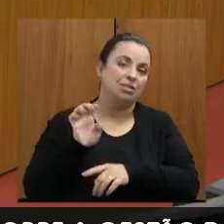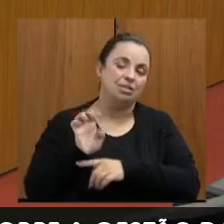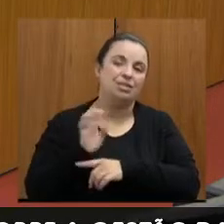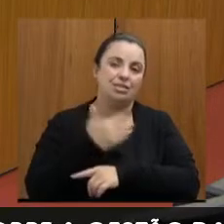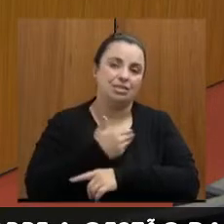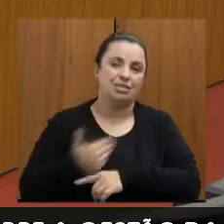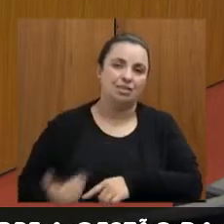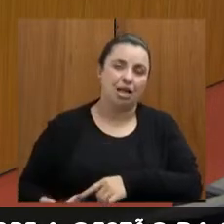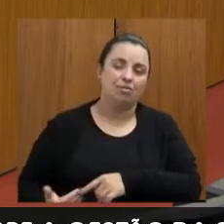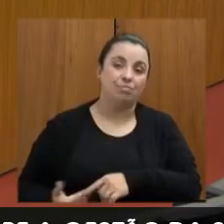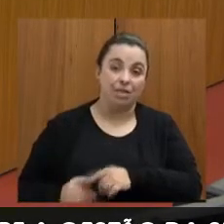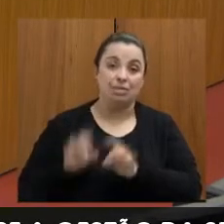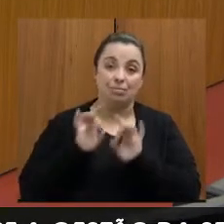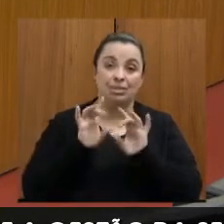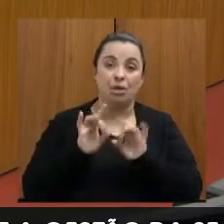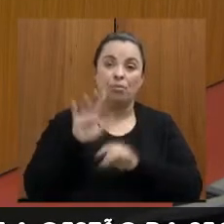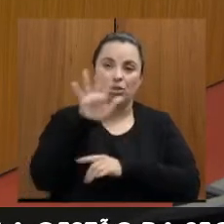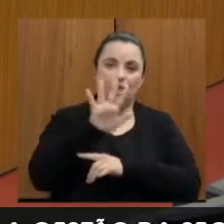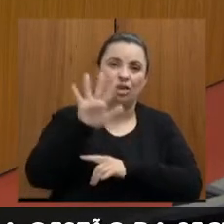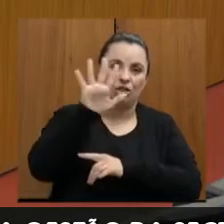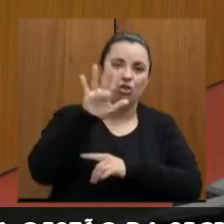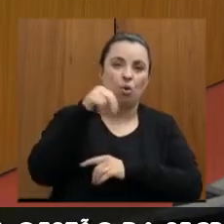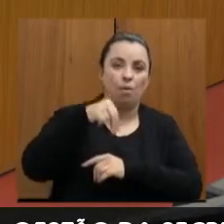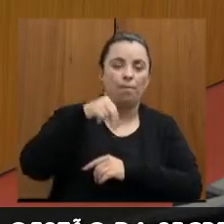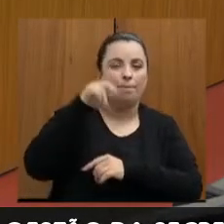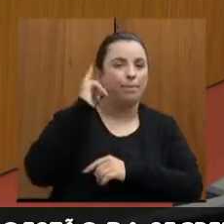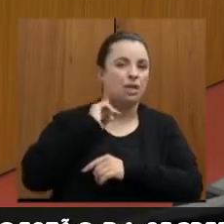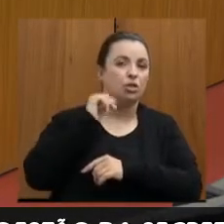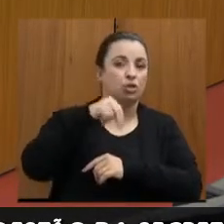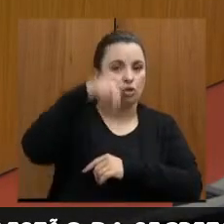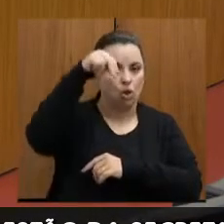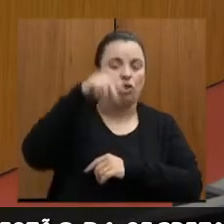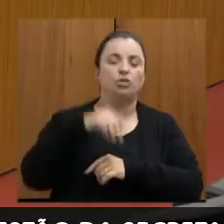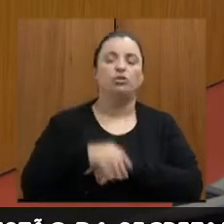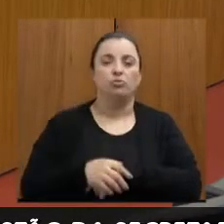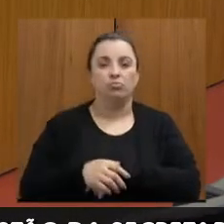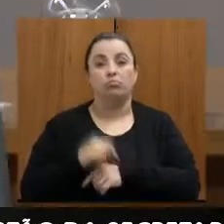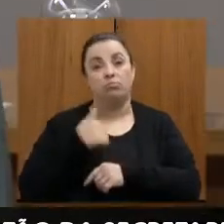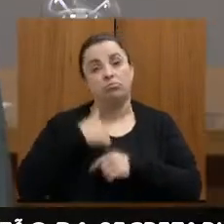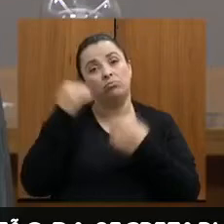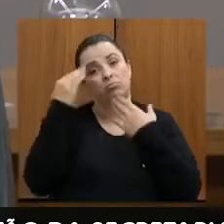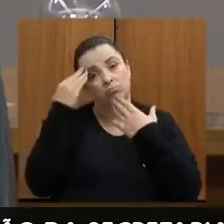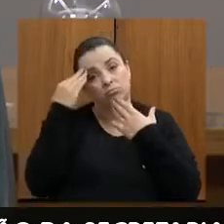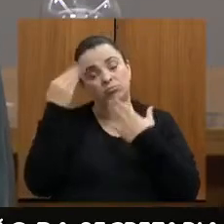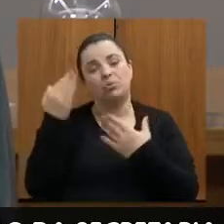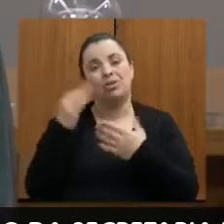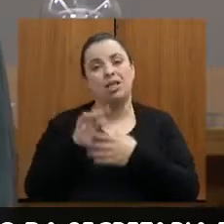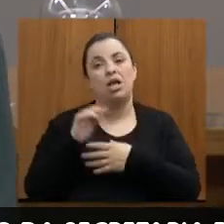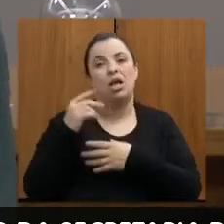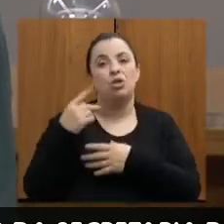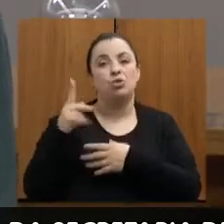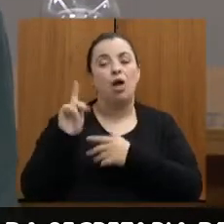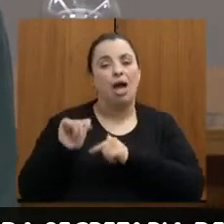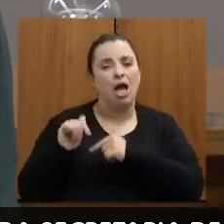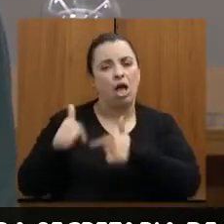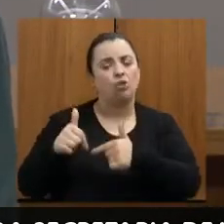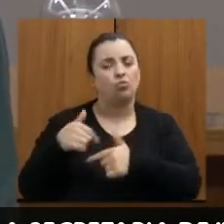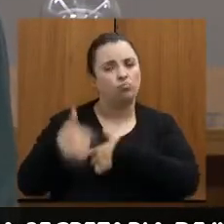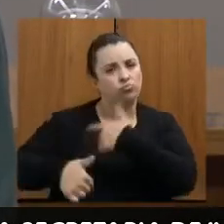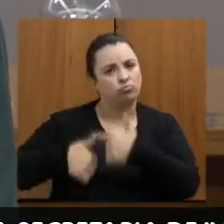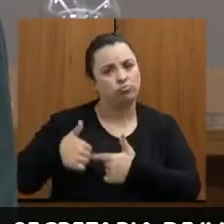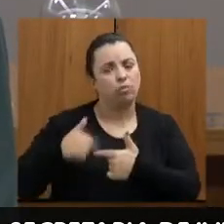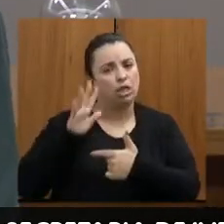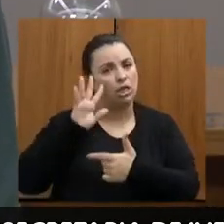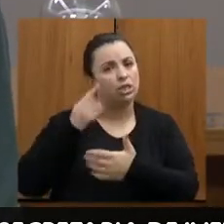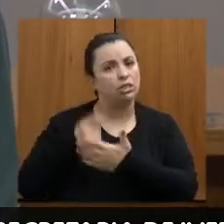é muito grande mente aqui é uma agradecimento a a sua atuação decisiva Para viabilizar